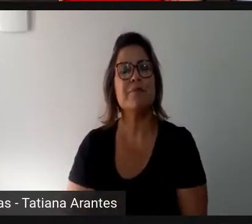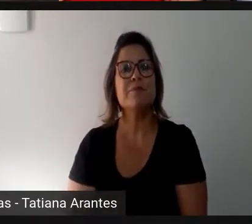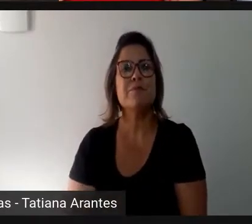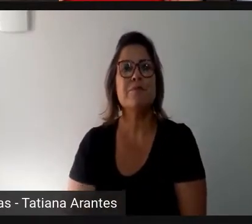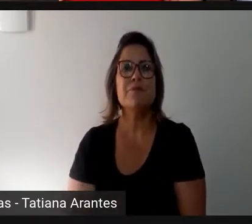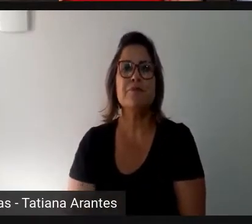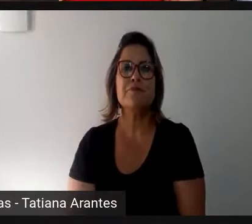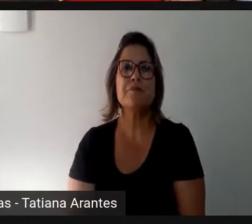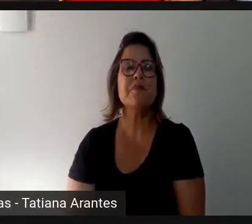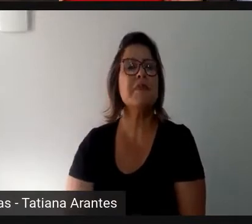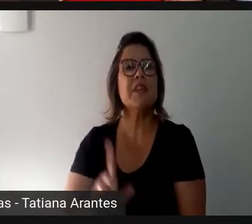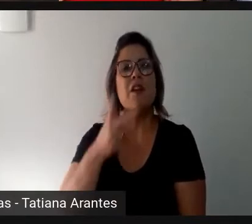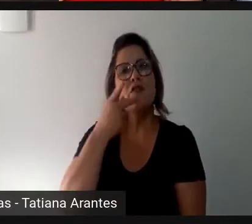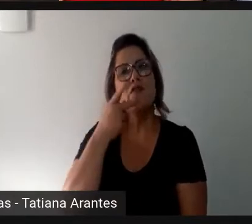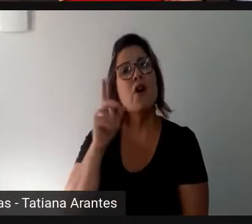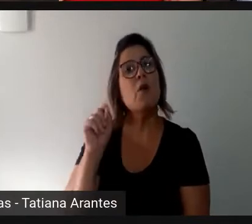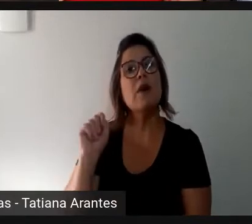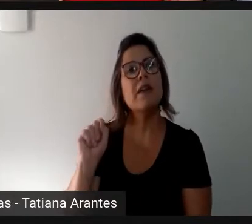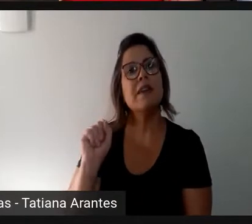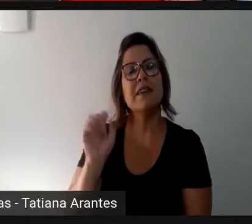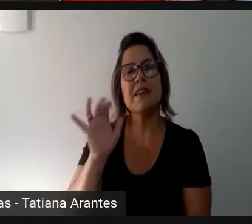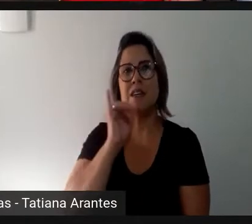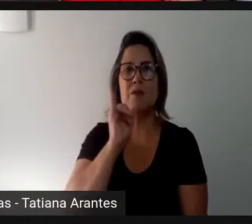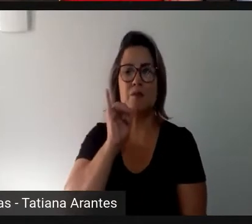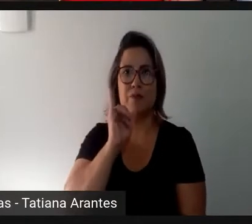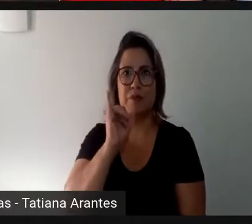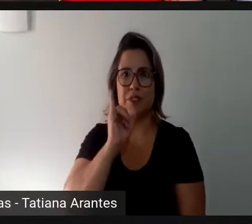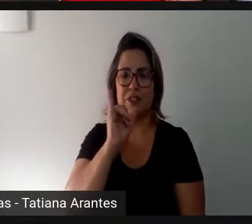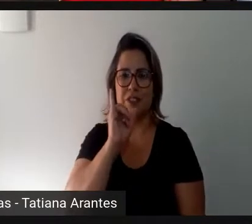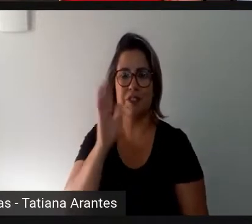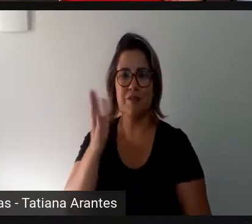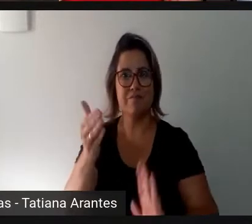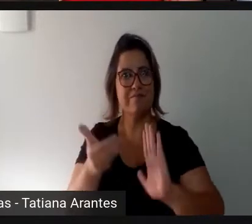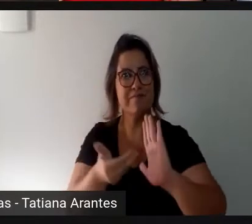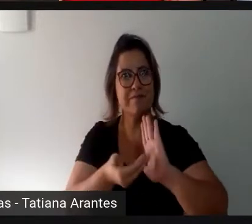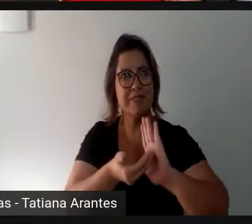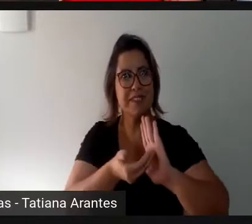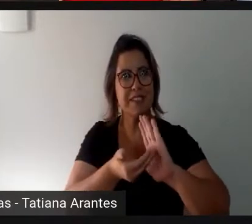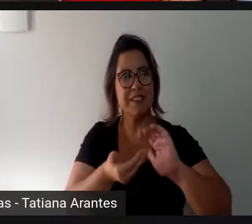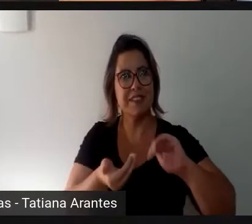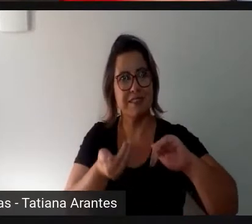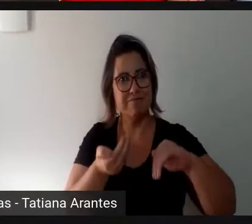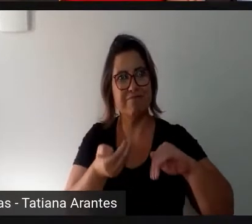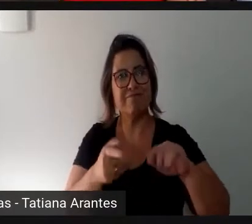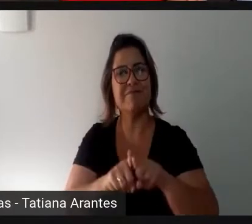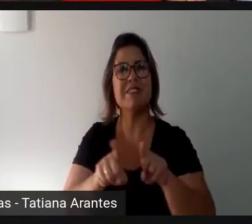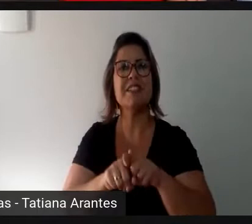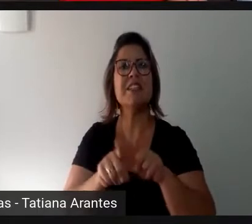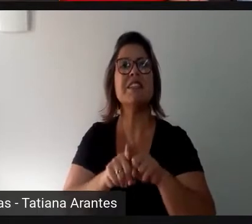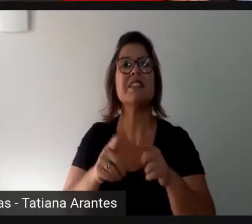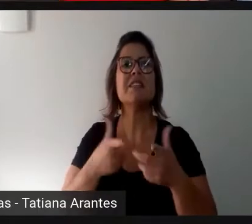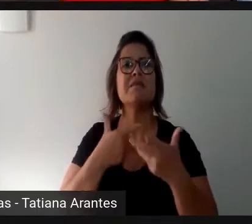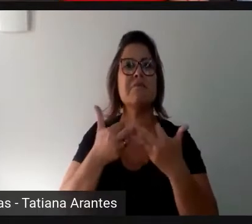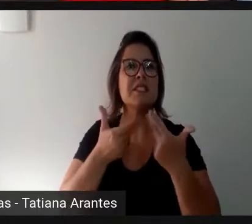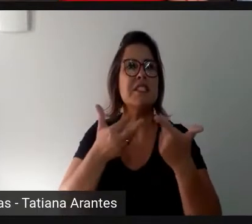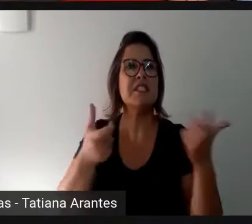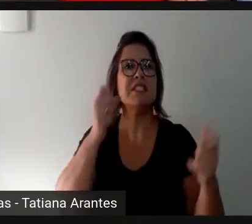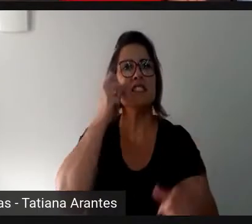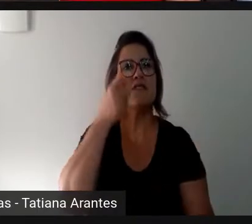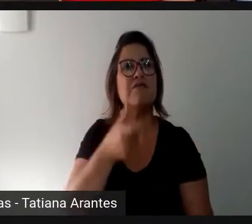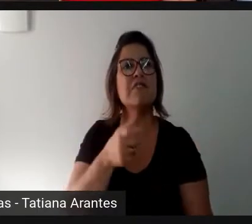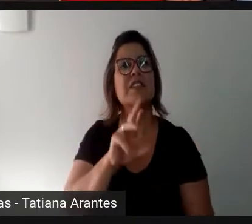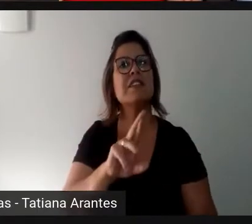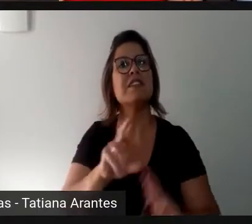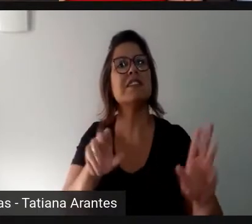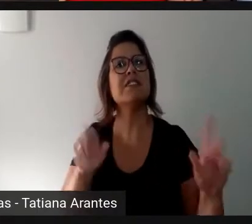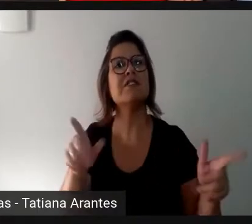quero dizer o seguinte, que numa casa legislativa, tendo em vista que ela é formada por esses estratos sociais de diferentes interesses, seria quase